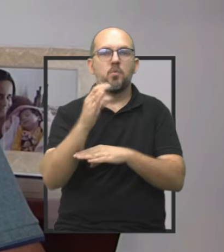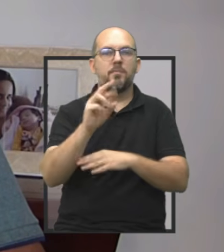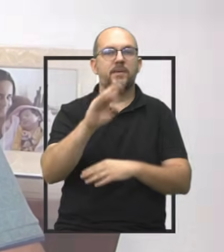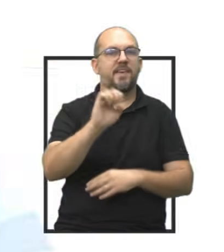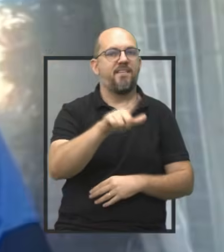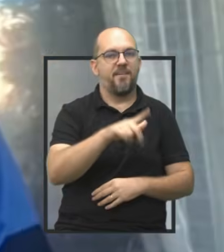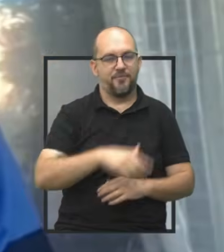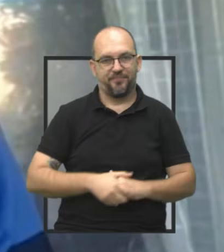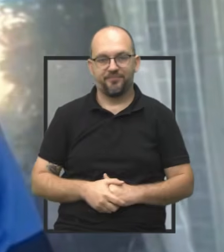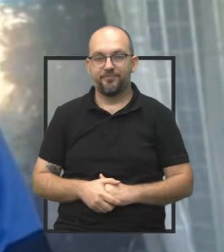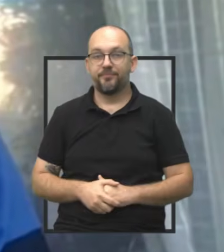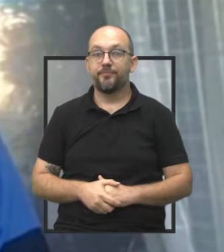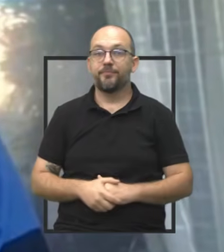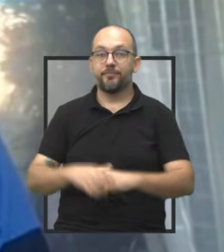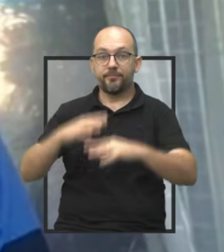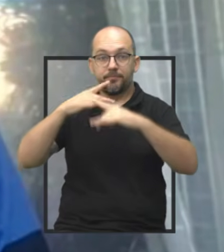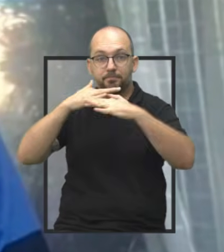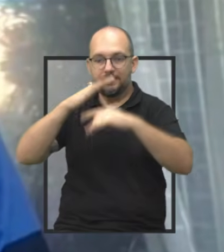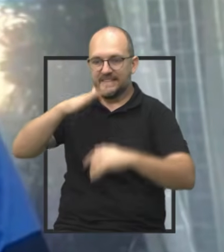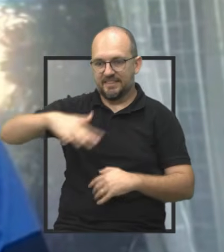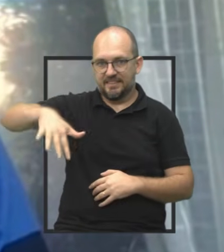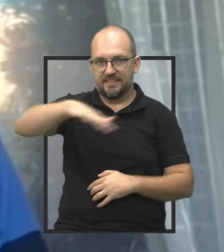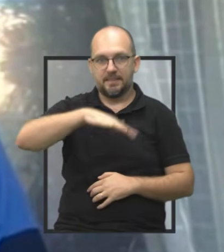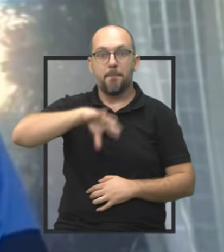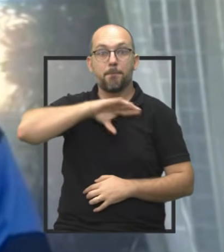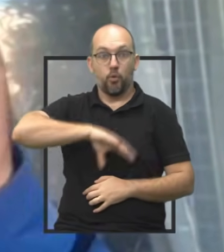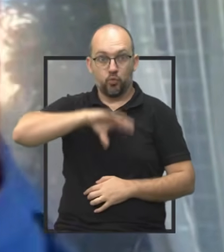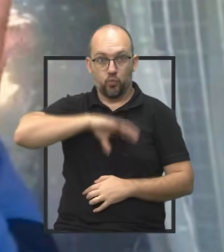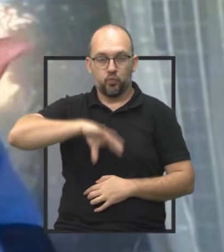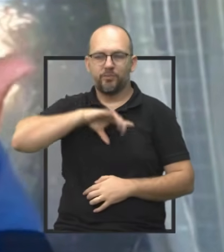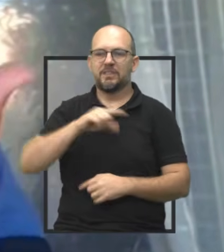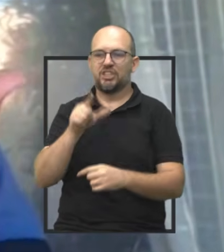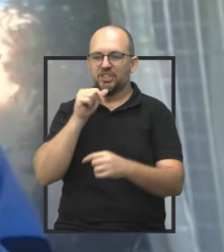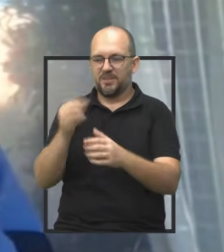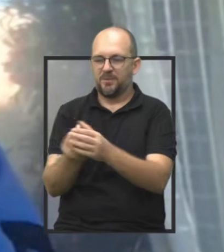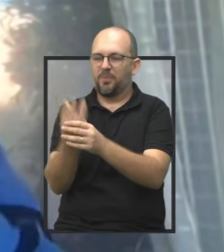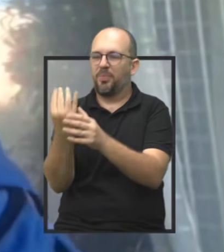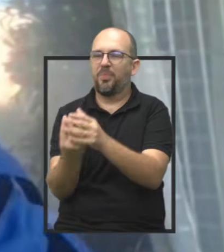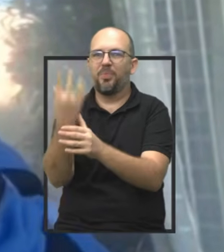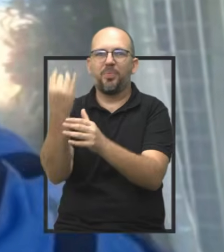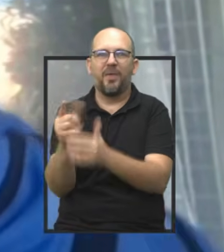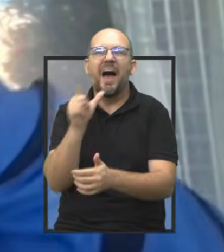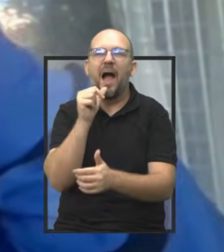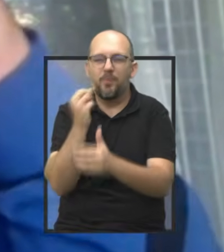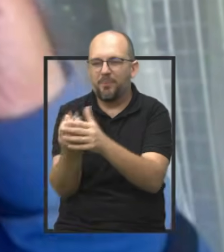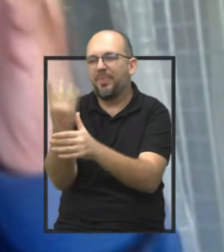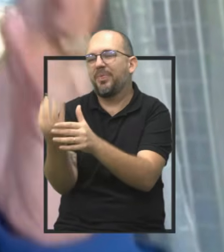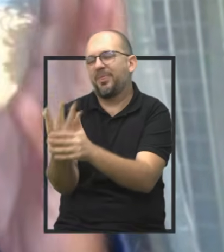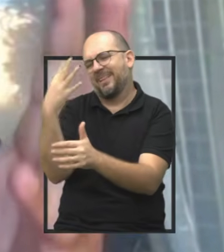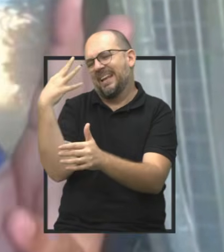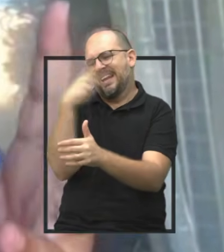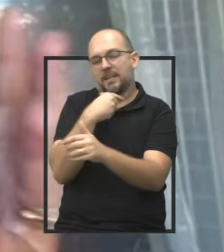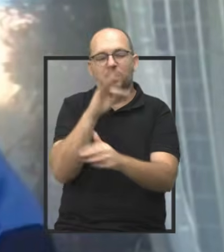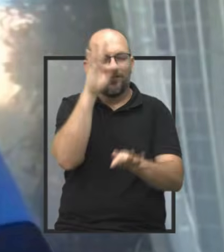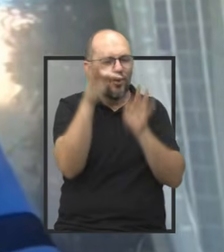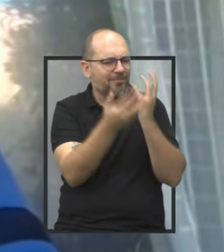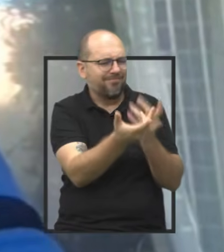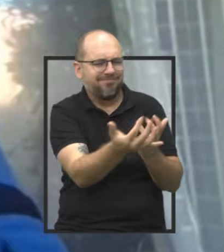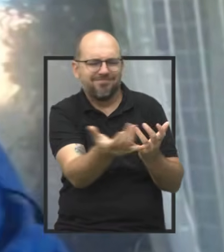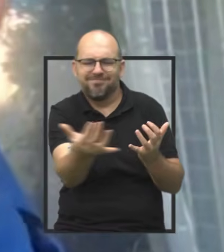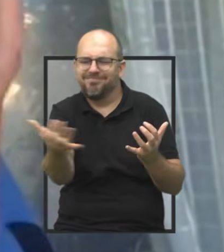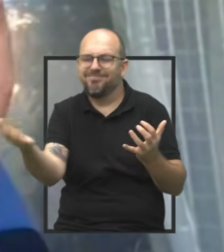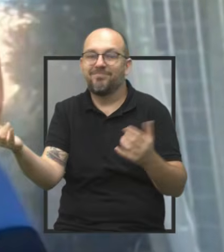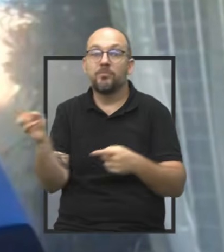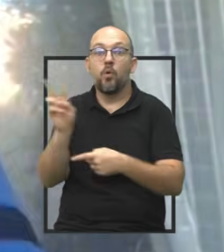Clube Real. A praça pública do distrito de Potunduva tinha chafariz, a jardinagem era a coisa mais